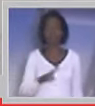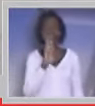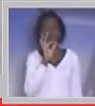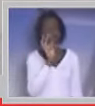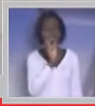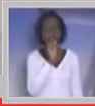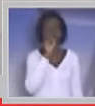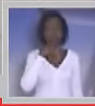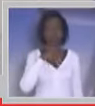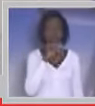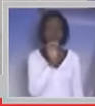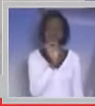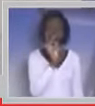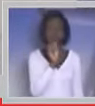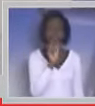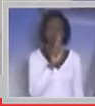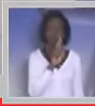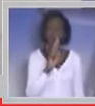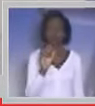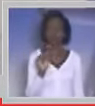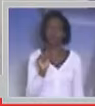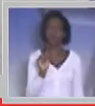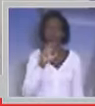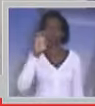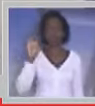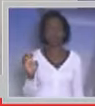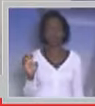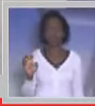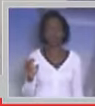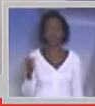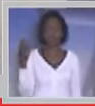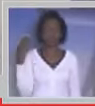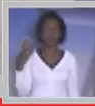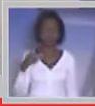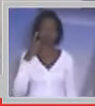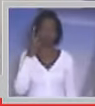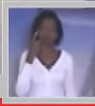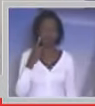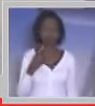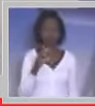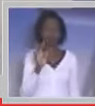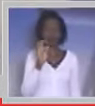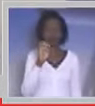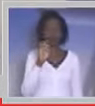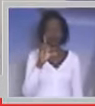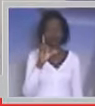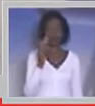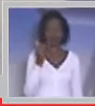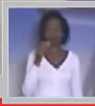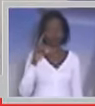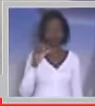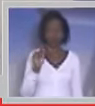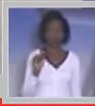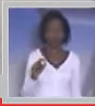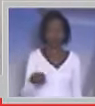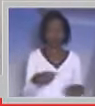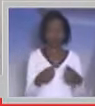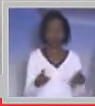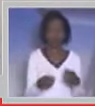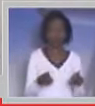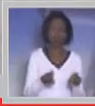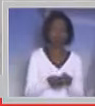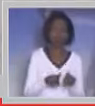quando nós realizamos uma audiência pública que Deputado telhada que a música também acompanha bem de e as bandas e fanfarras